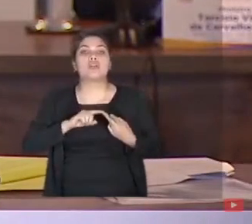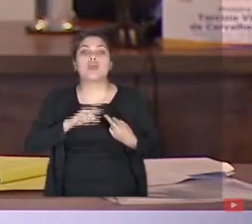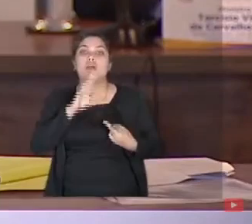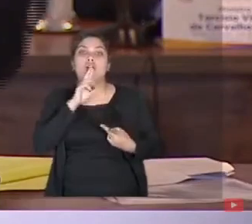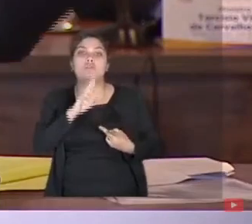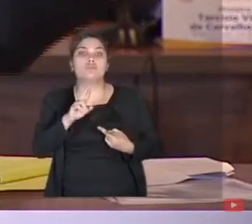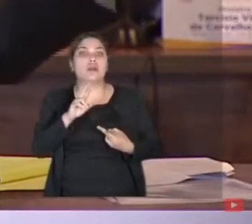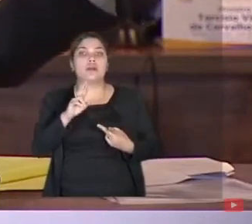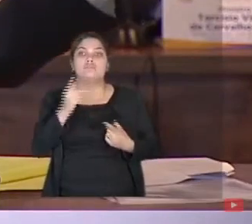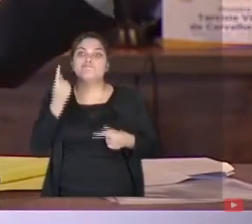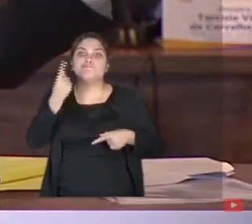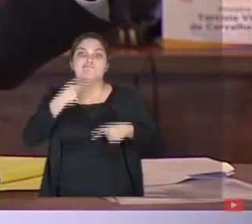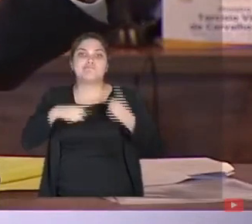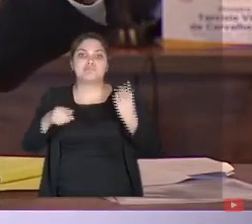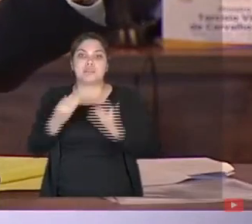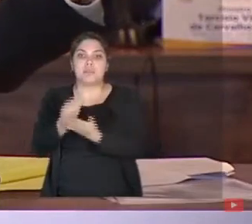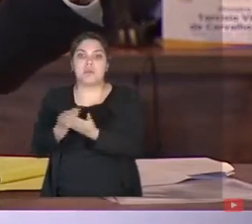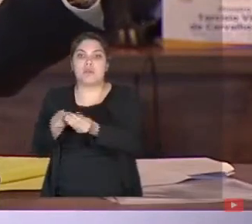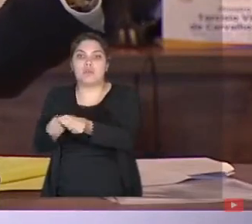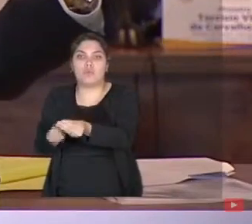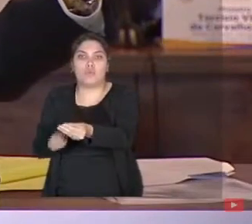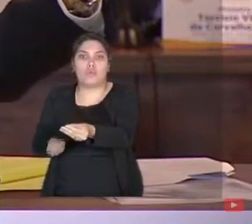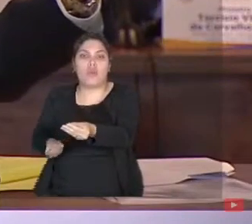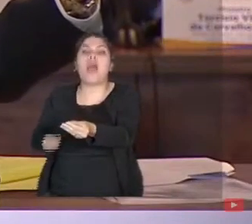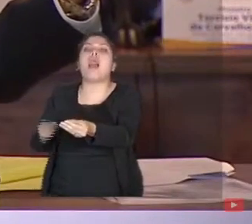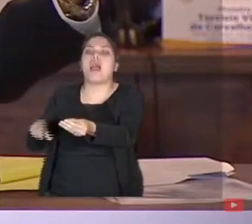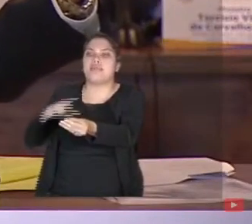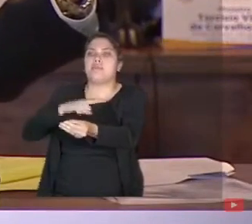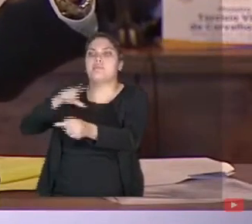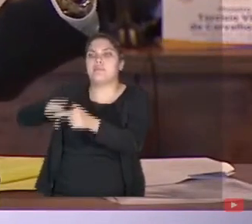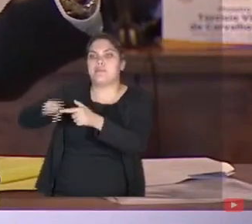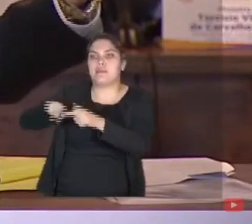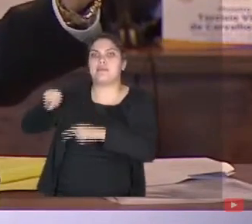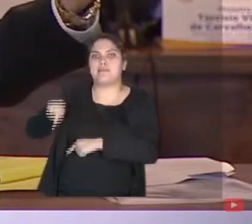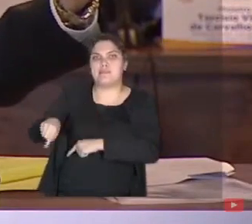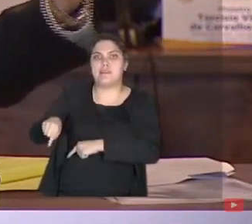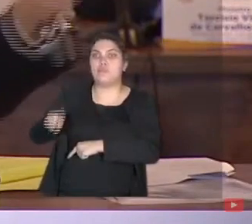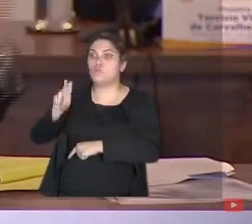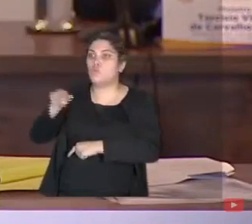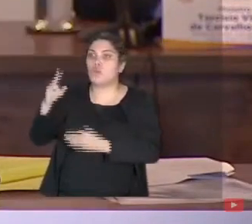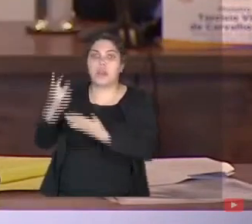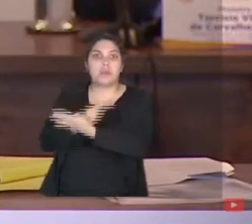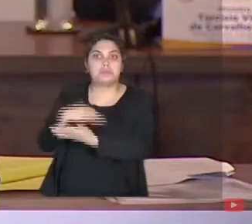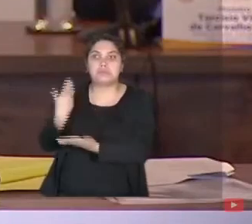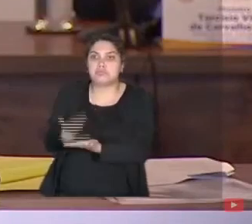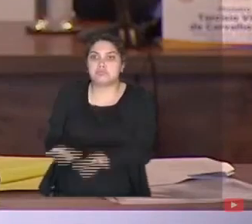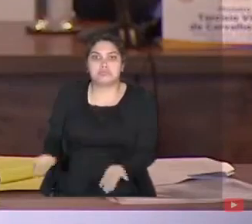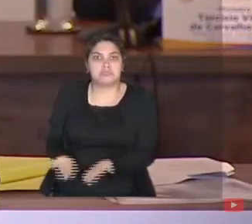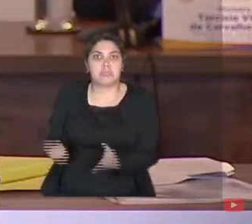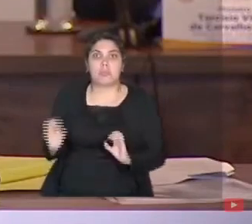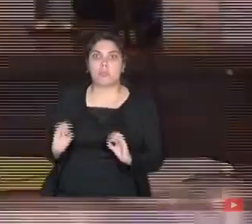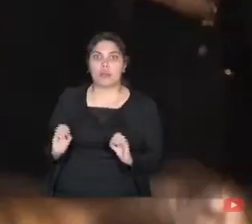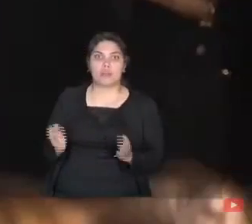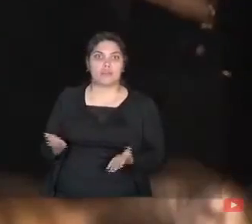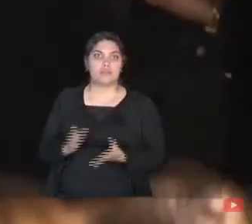não coincide com o boletim que saiu da urna. Bom, aí temos um problema. Nunca aconteceu.